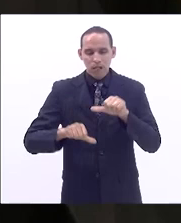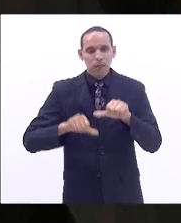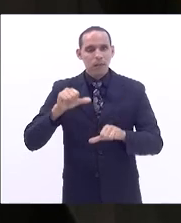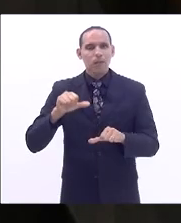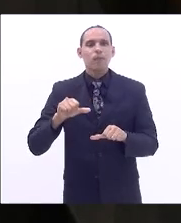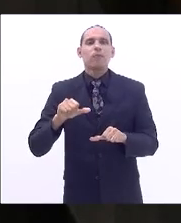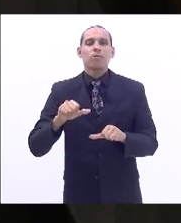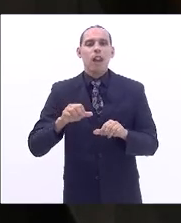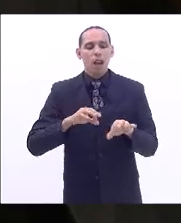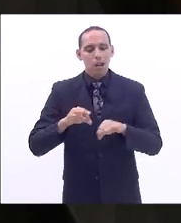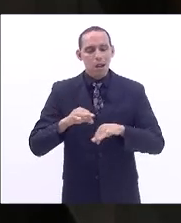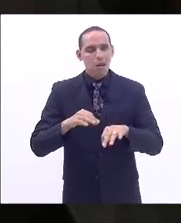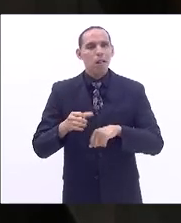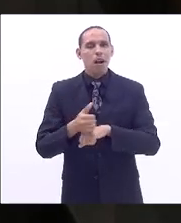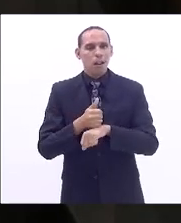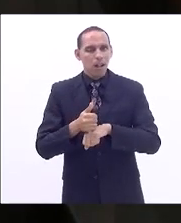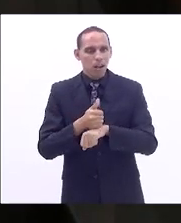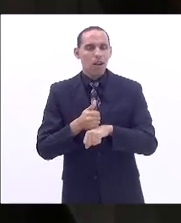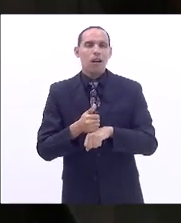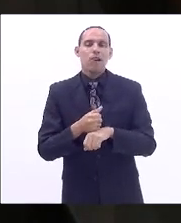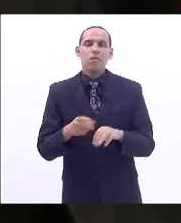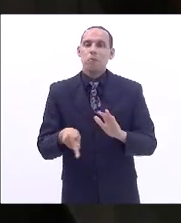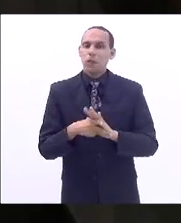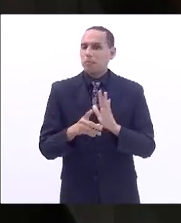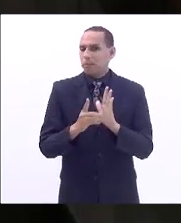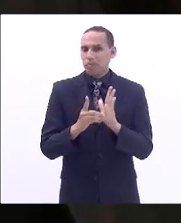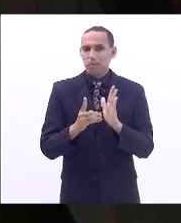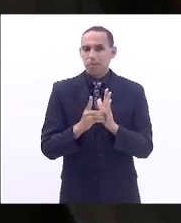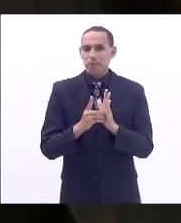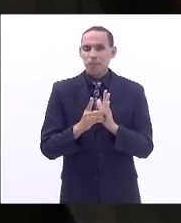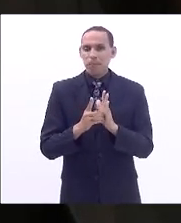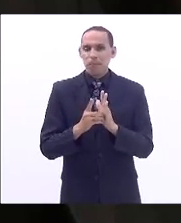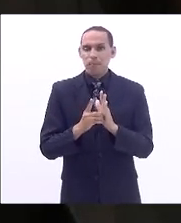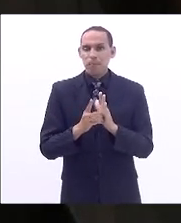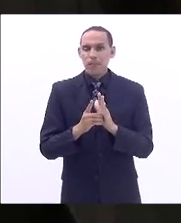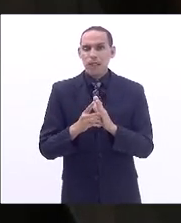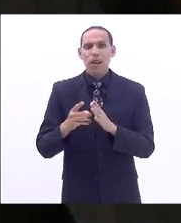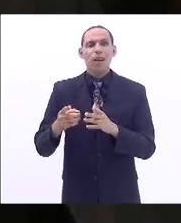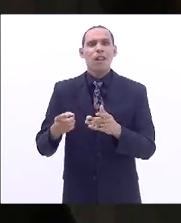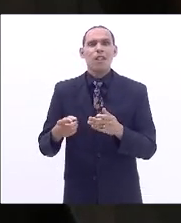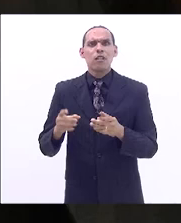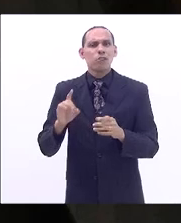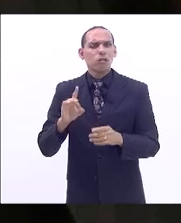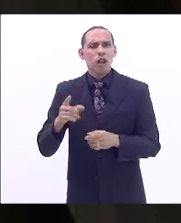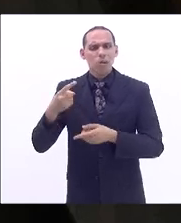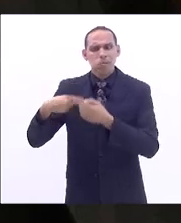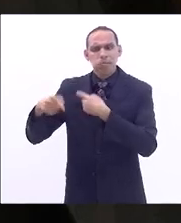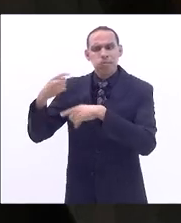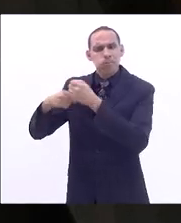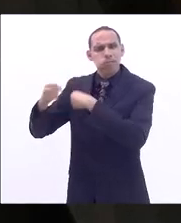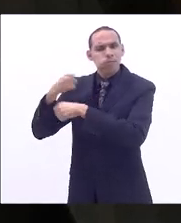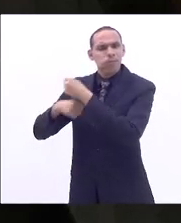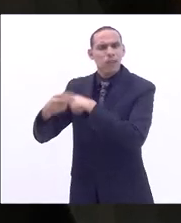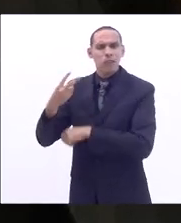no plano de cargos do Detran e remota ao ano de 2006 portanto é um plano que já tem